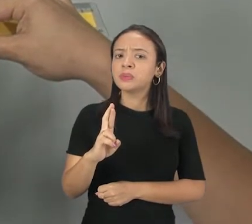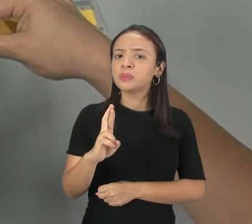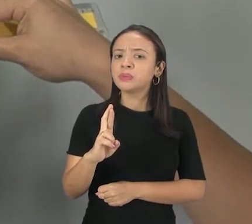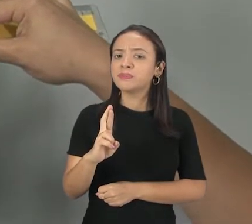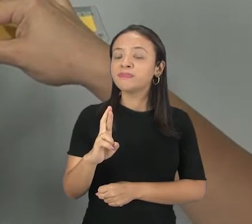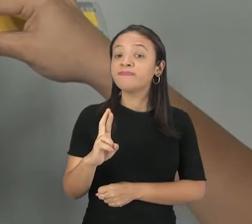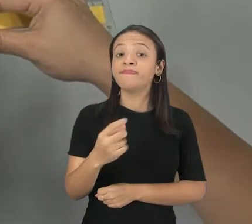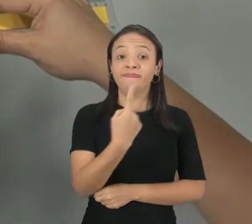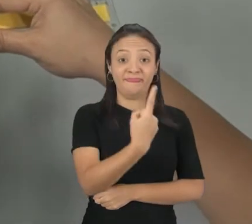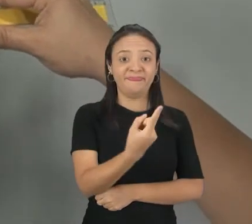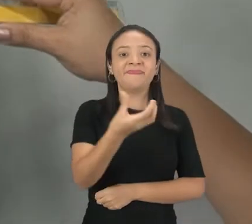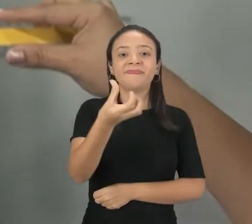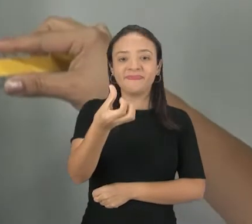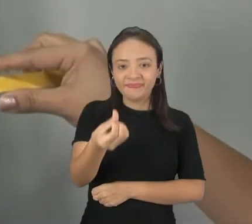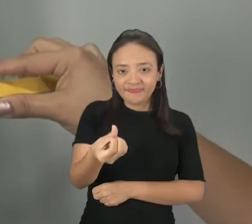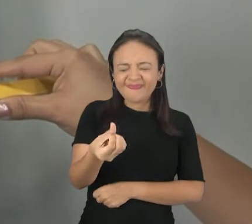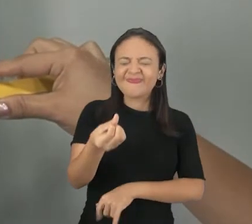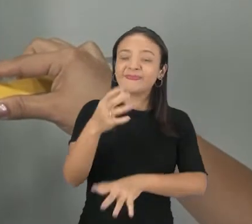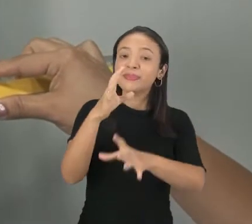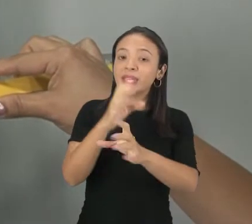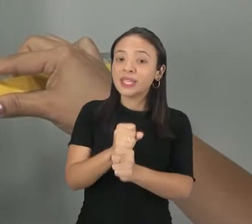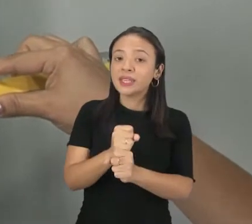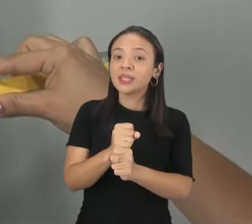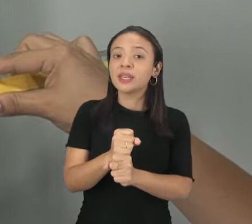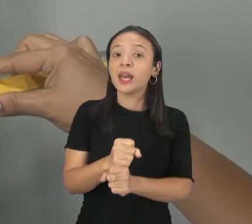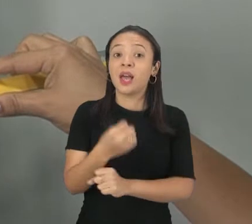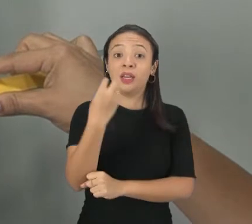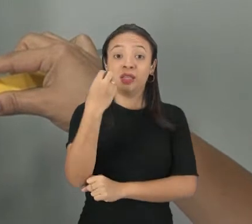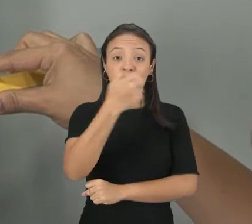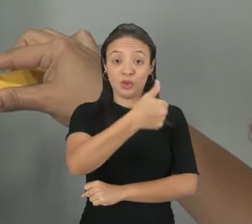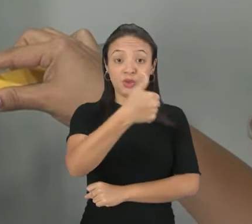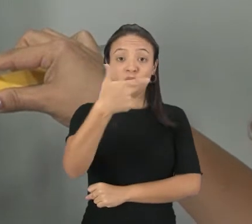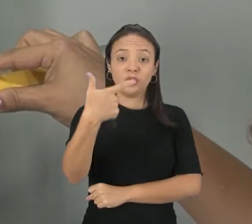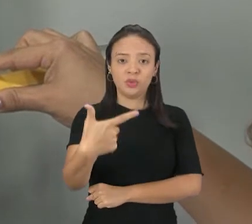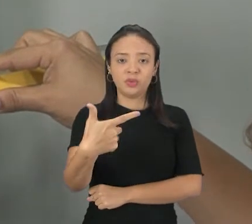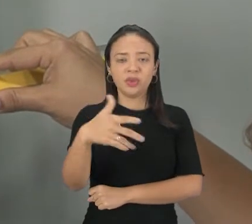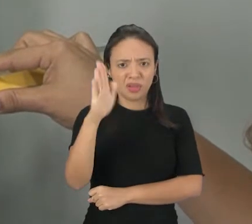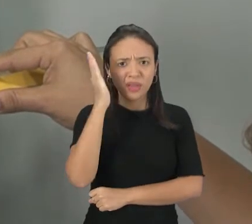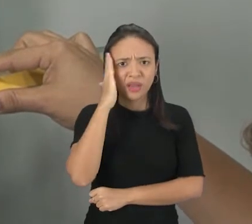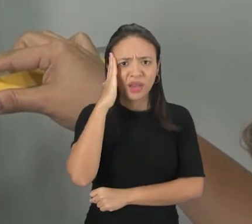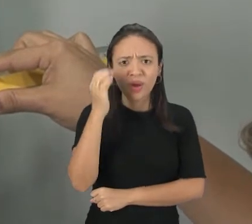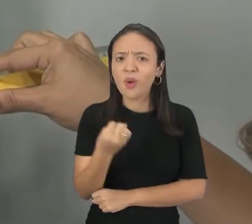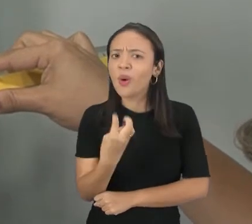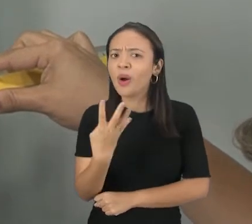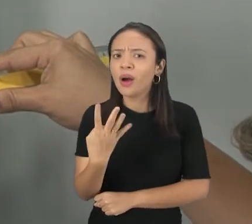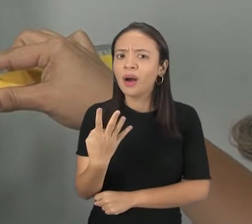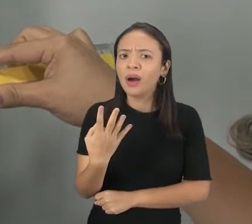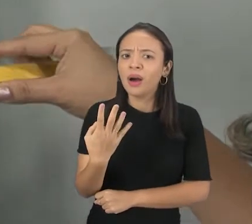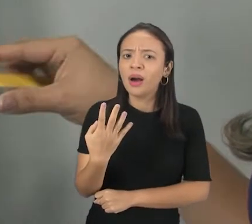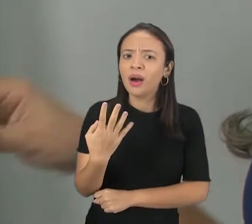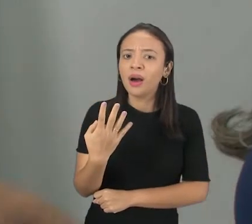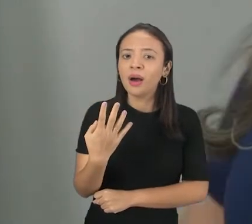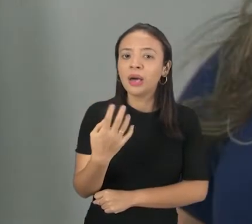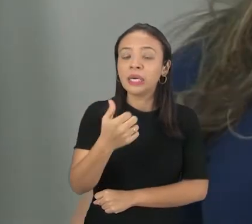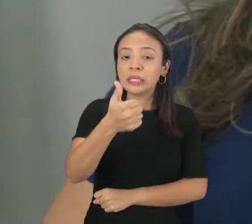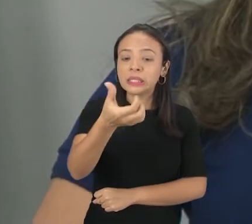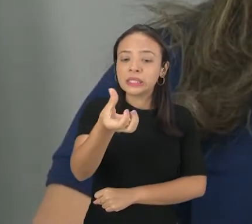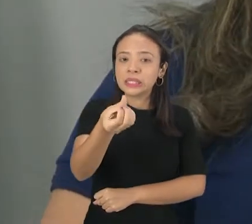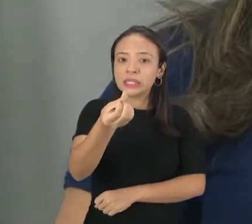8 16 16 mais 12 vocês sabem quanto ficam